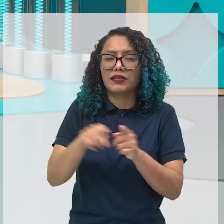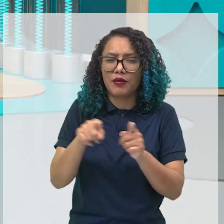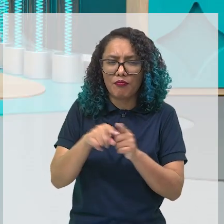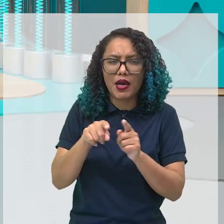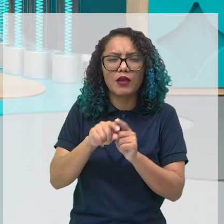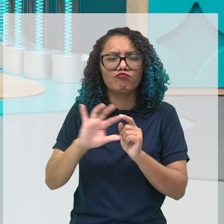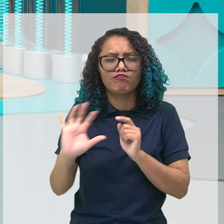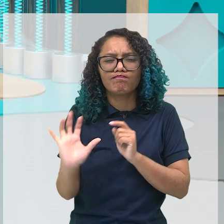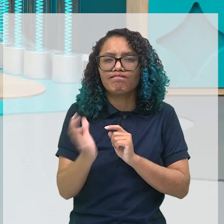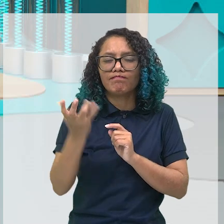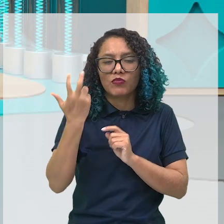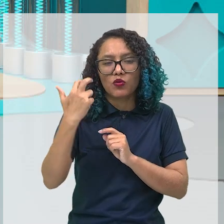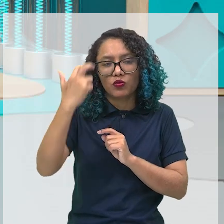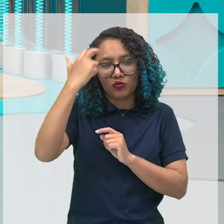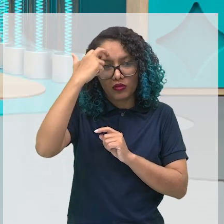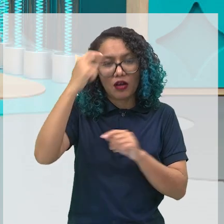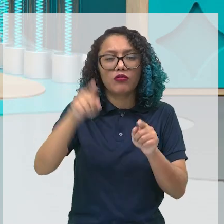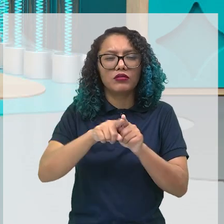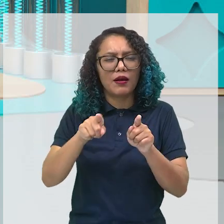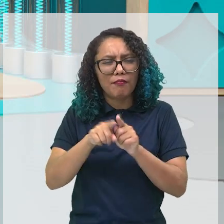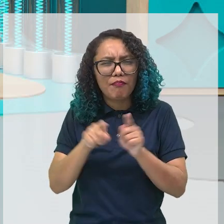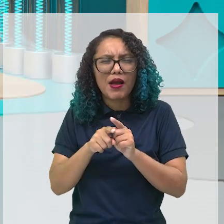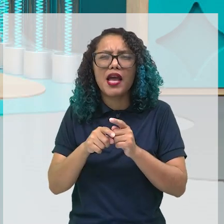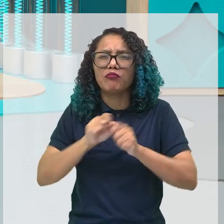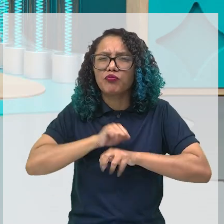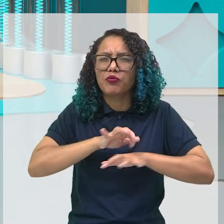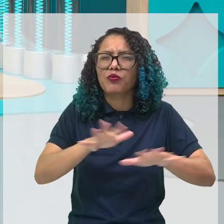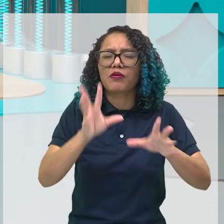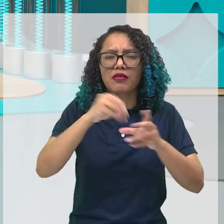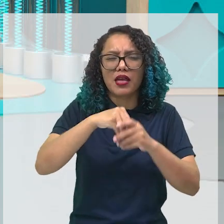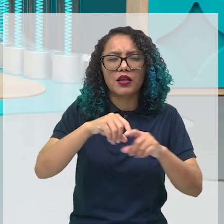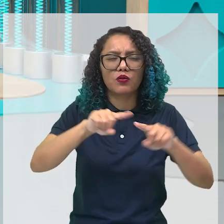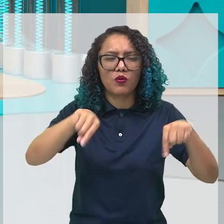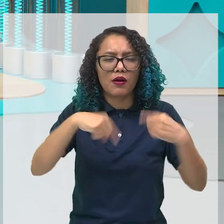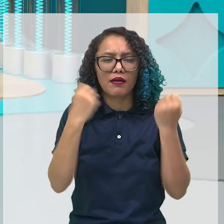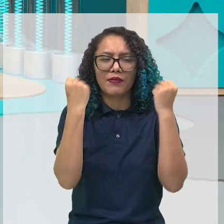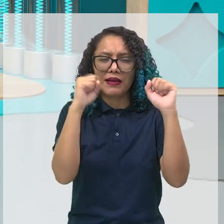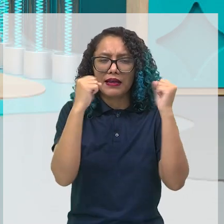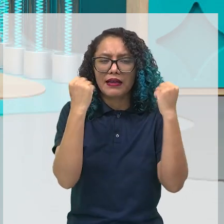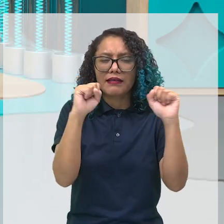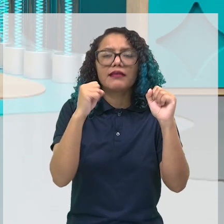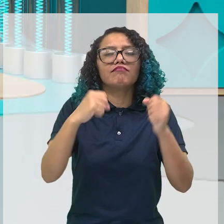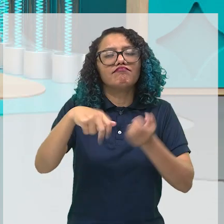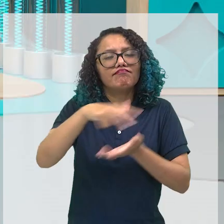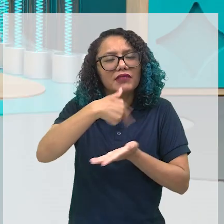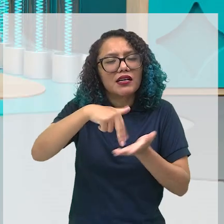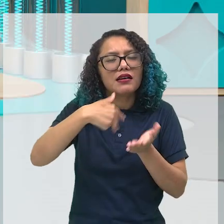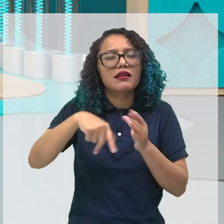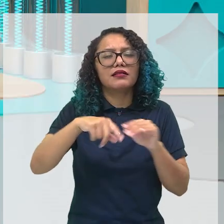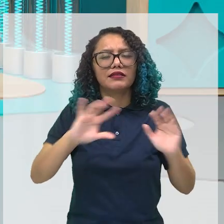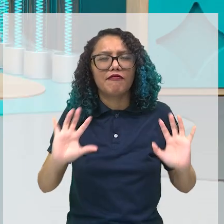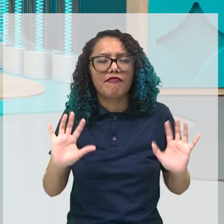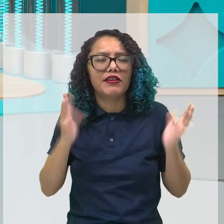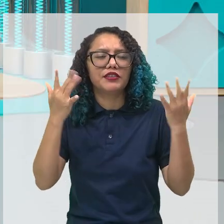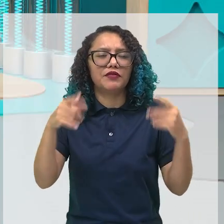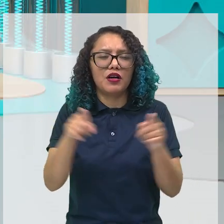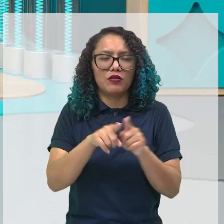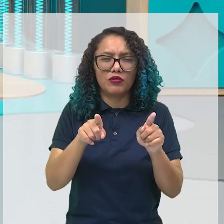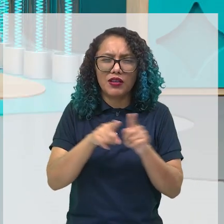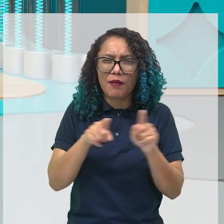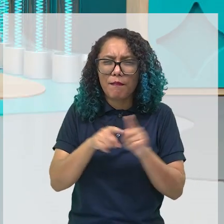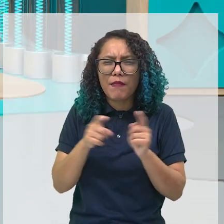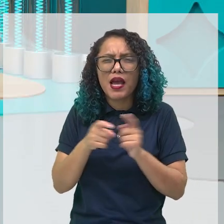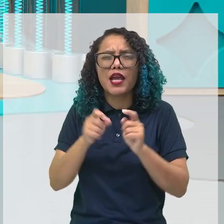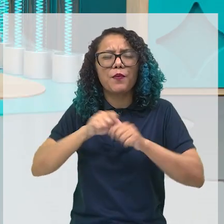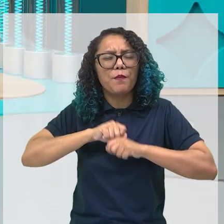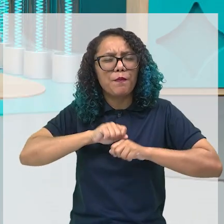ao estilo, né, surgindo aí em todo o mundo. A gente teve esses eventos sendo criados, inclusive a televisão